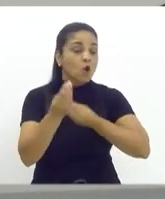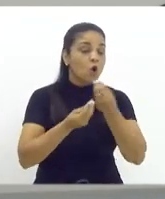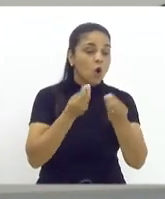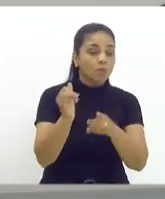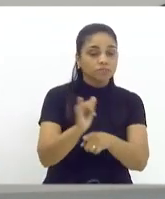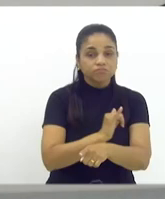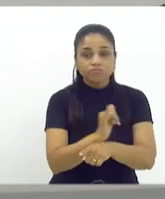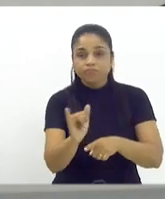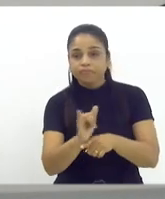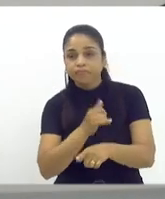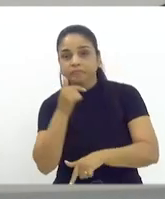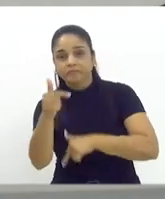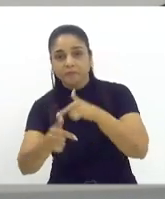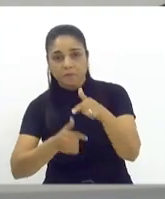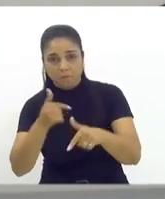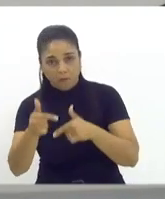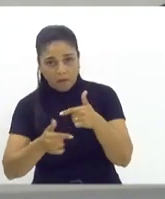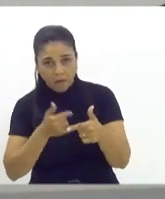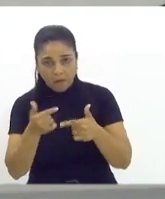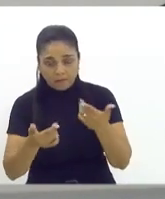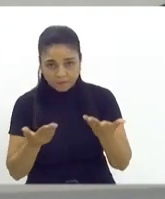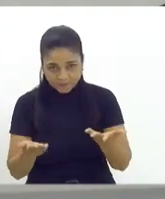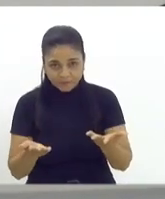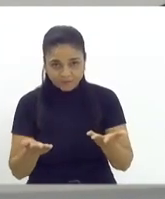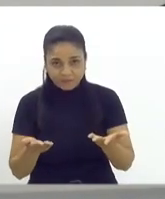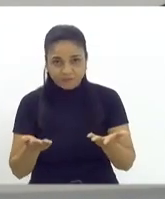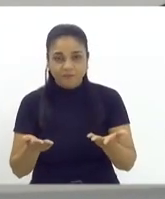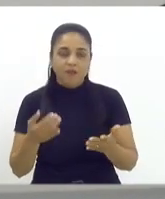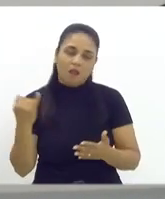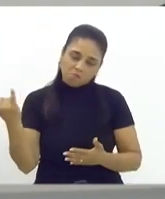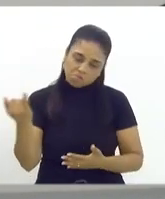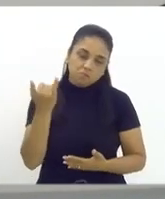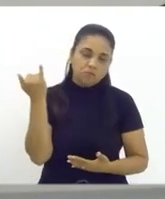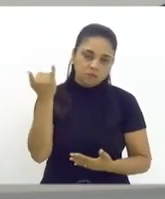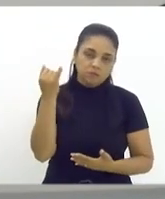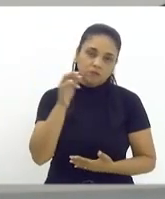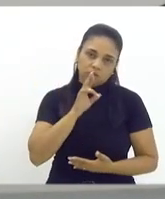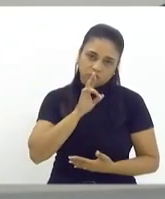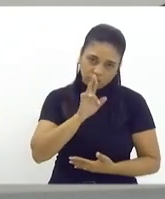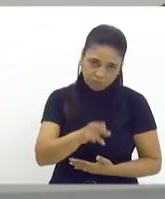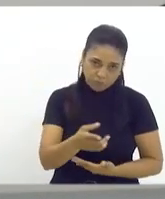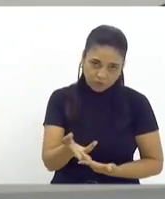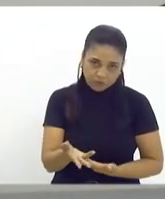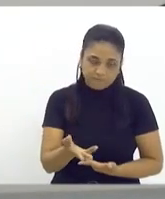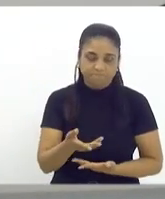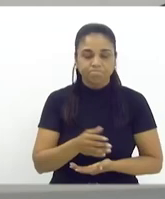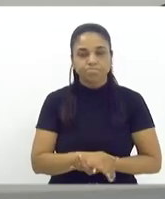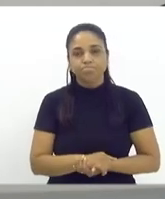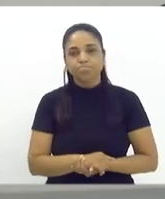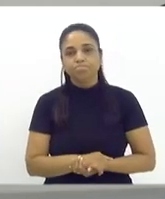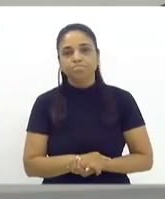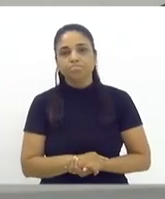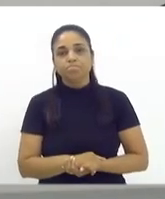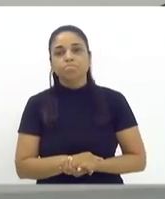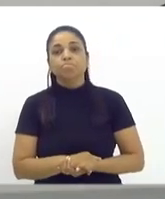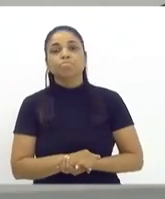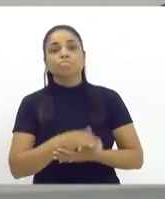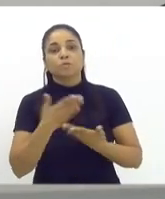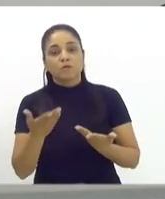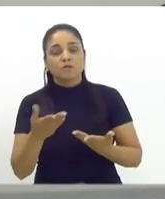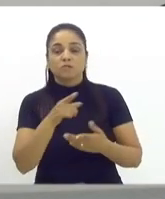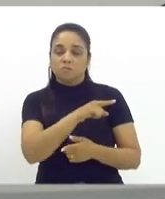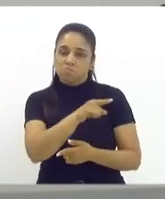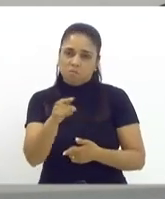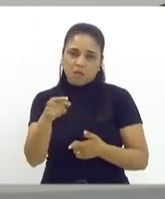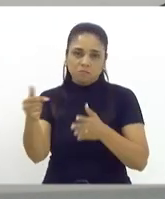também nesse caso que seria muito importante também a fala deles no Mais o que foi